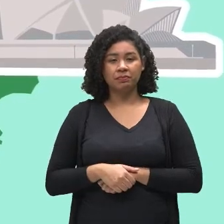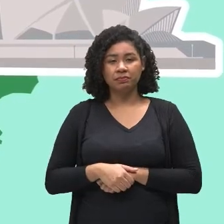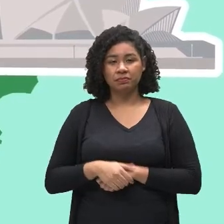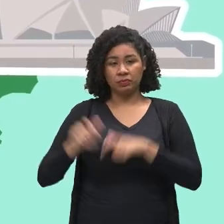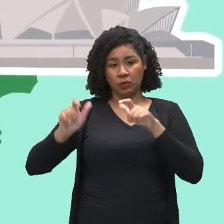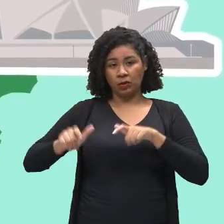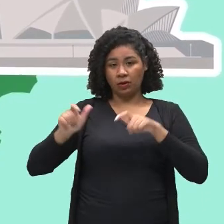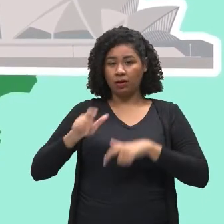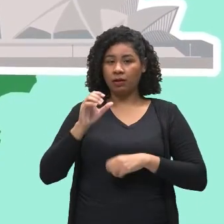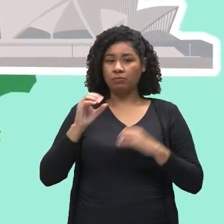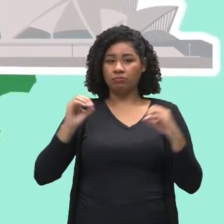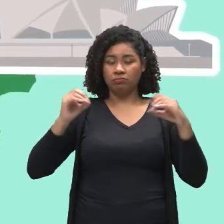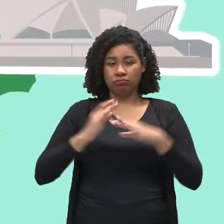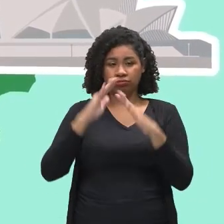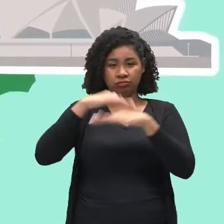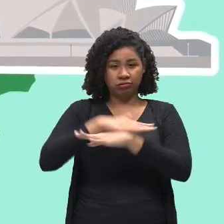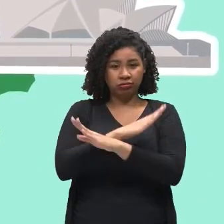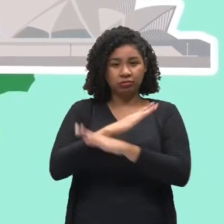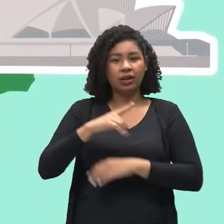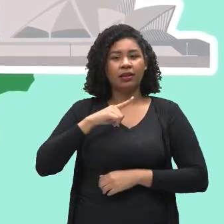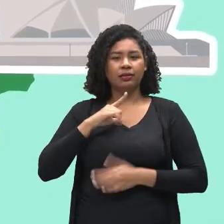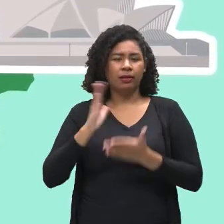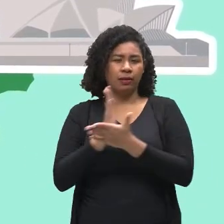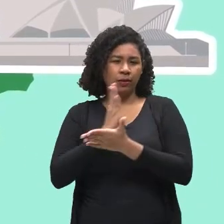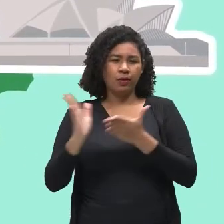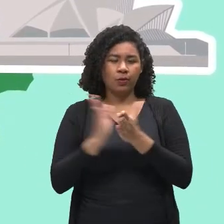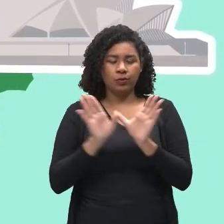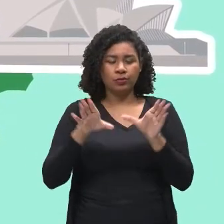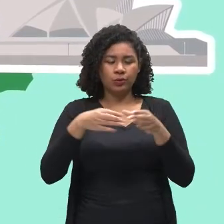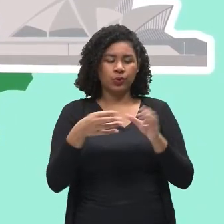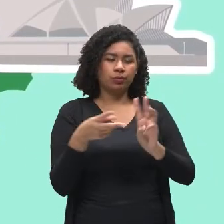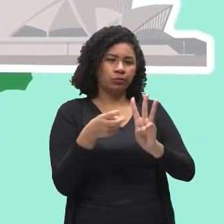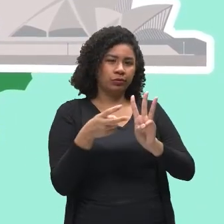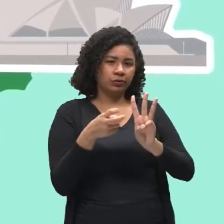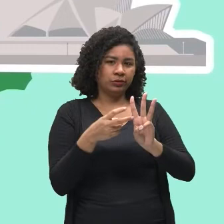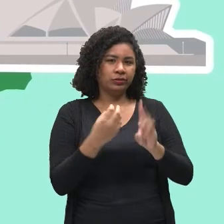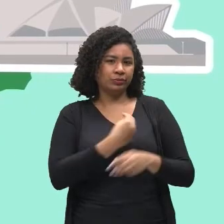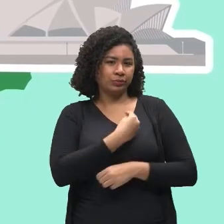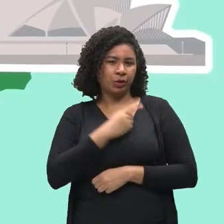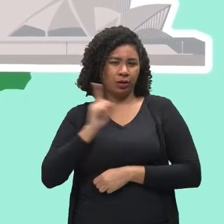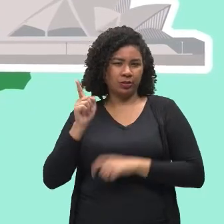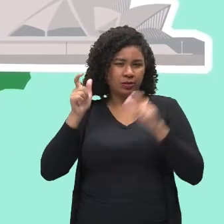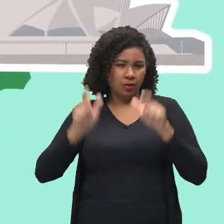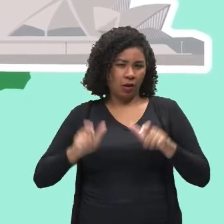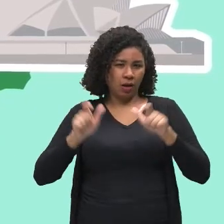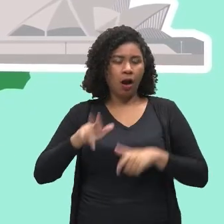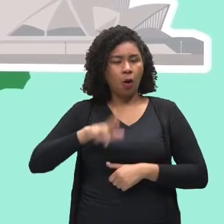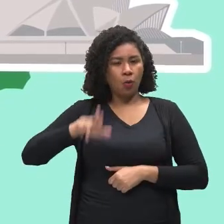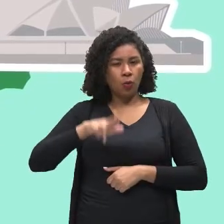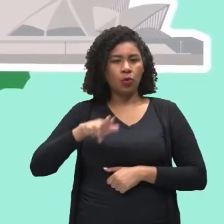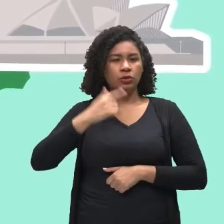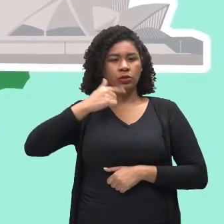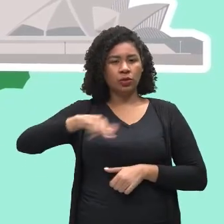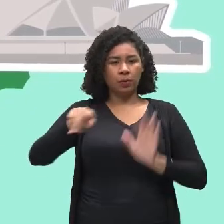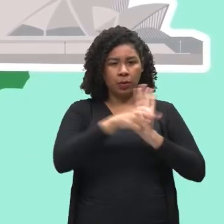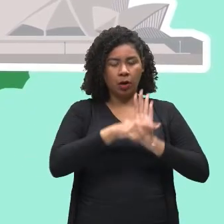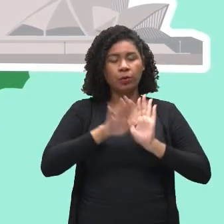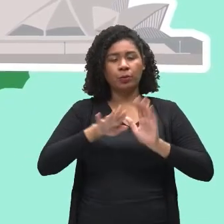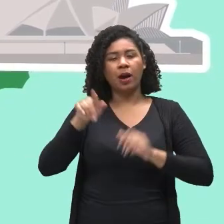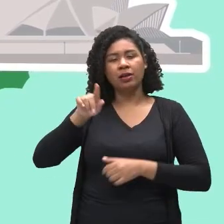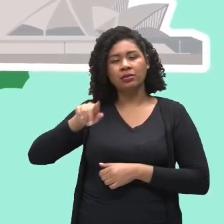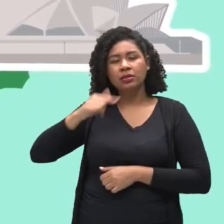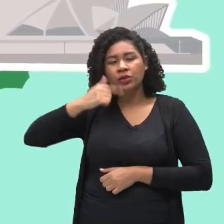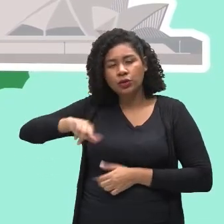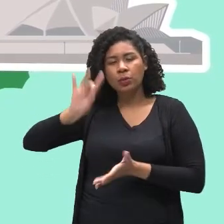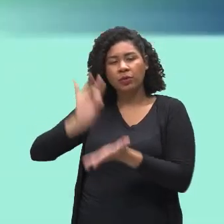Apesar de ainda existirem algumas tribos aborígenes que falam línguas locais, o país tem como língua oficial o inglês desde o século